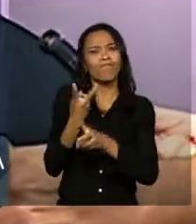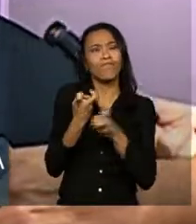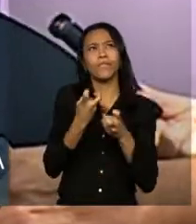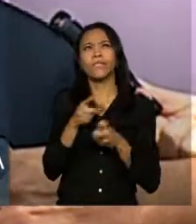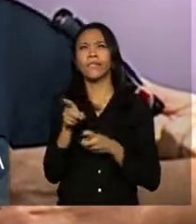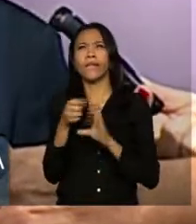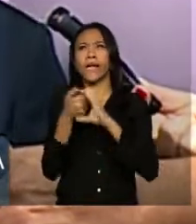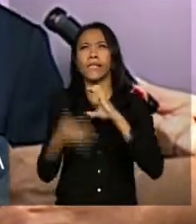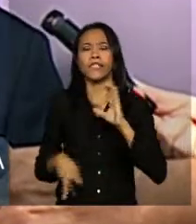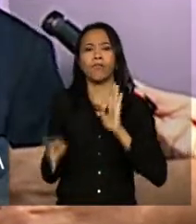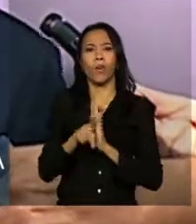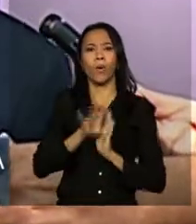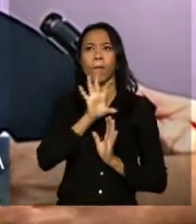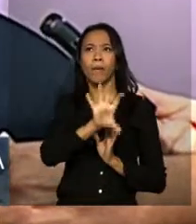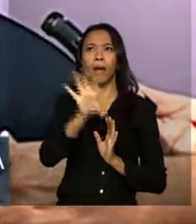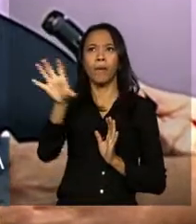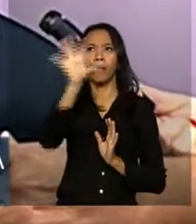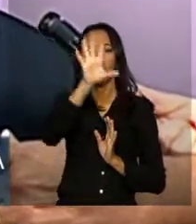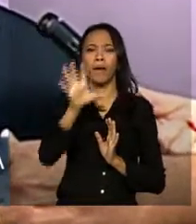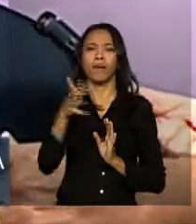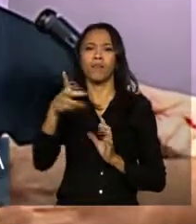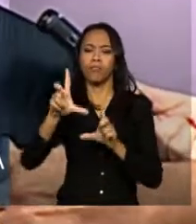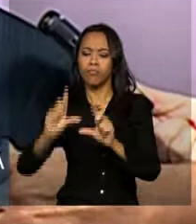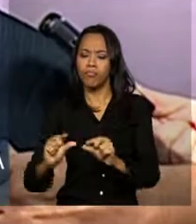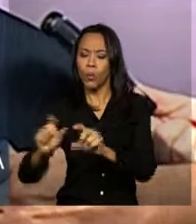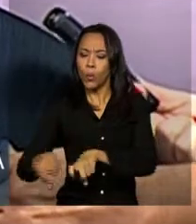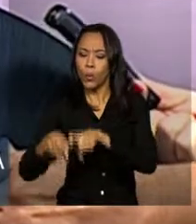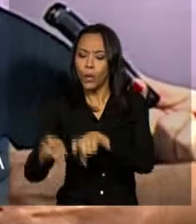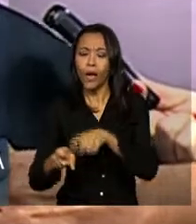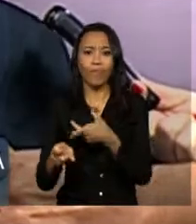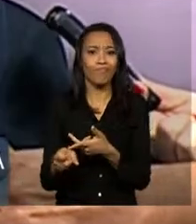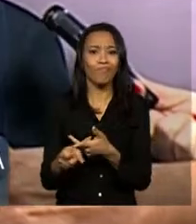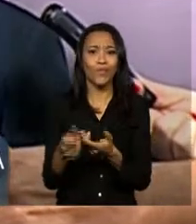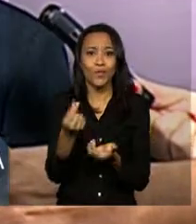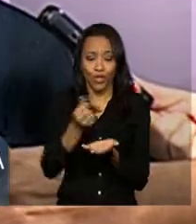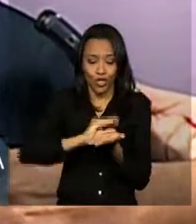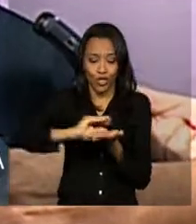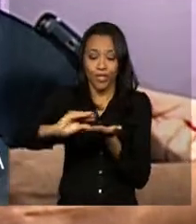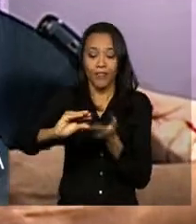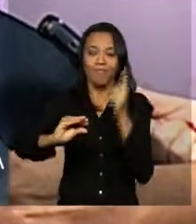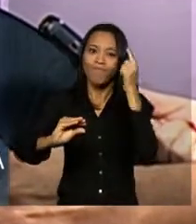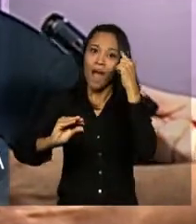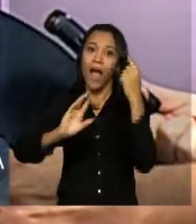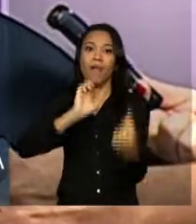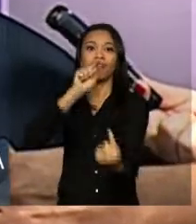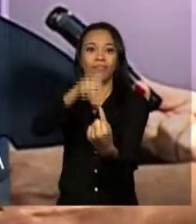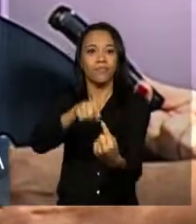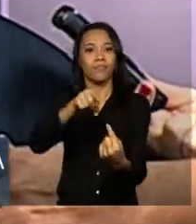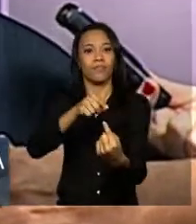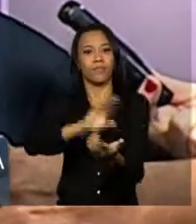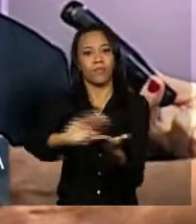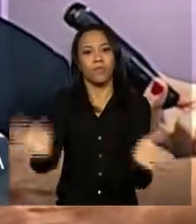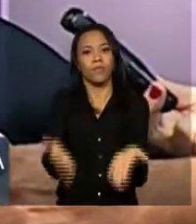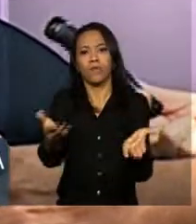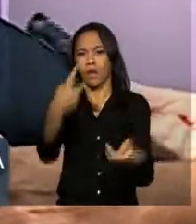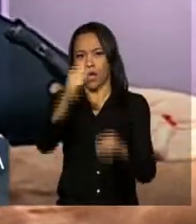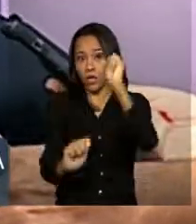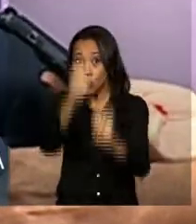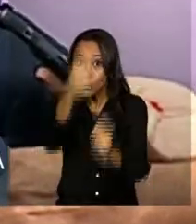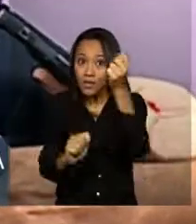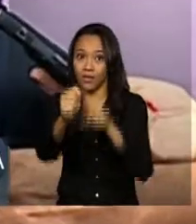do estado, com baixa área rural, os investimentos acabam sendo os industriais, os de serviço, e isso